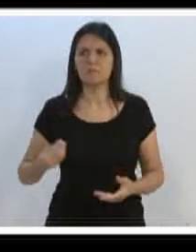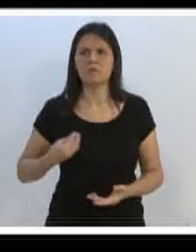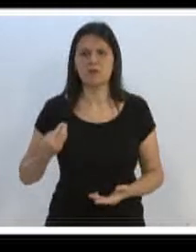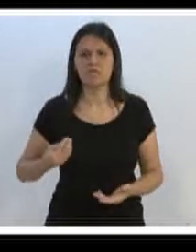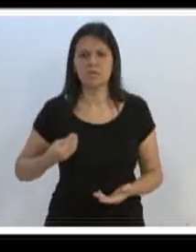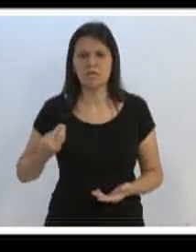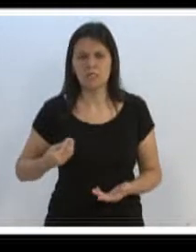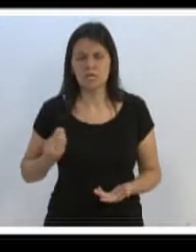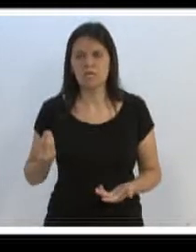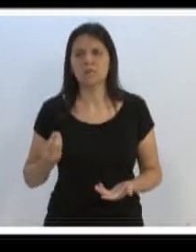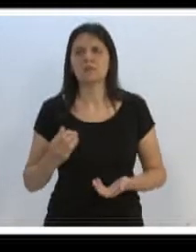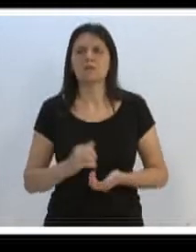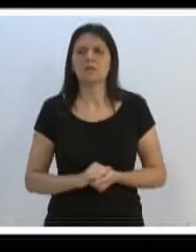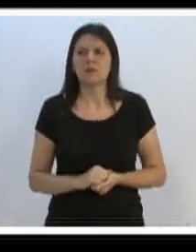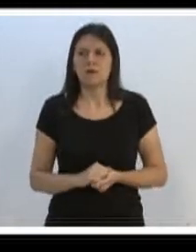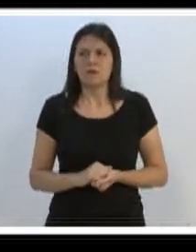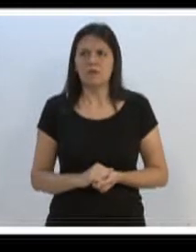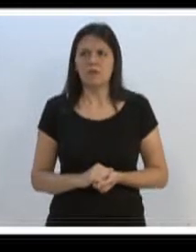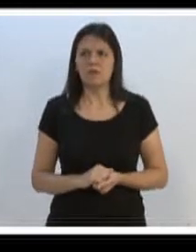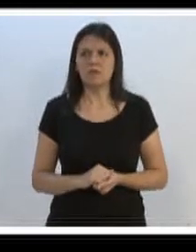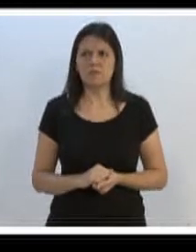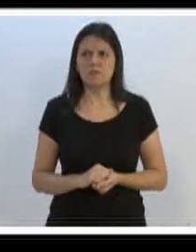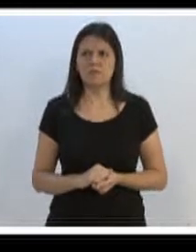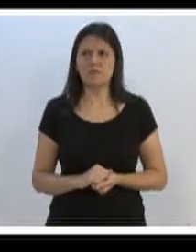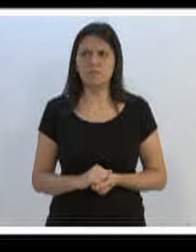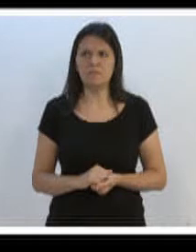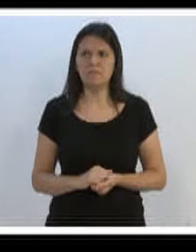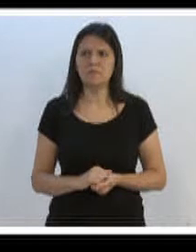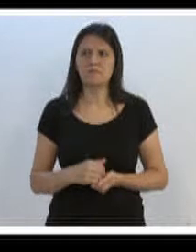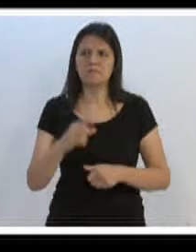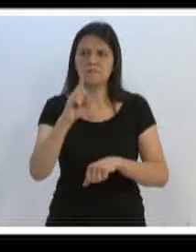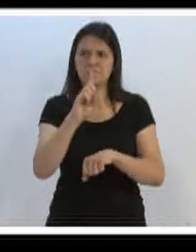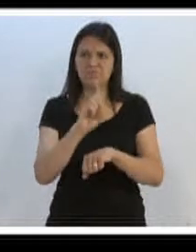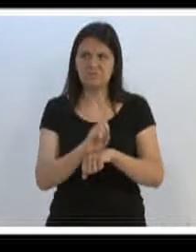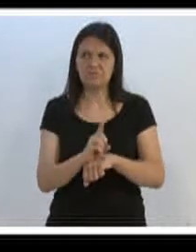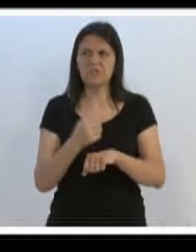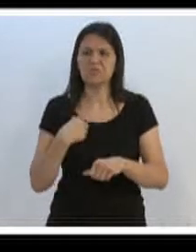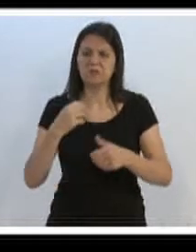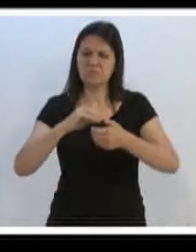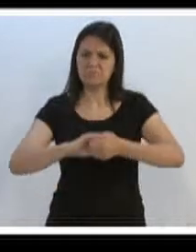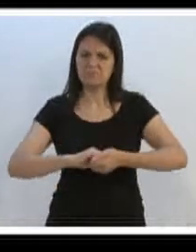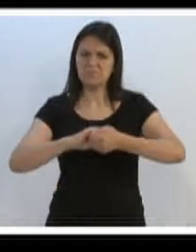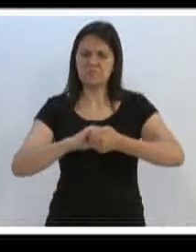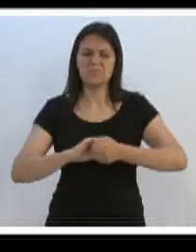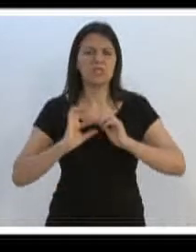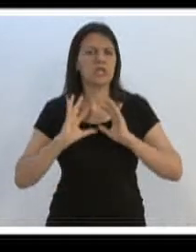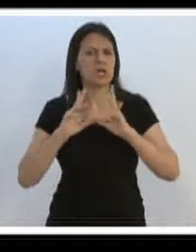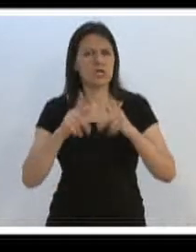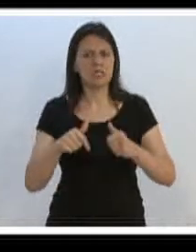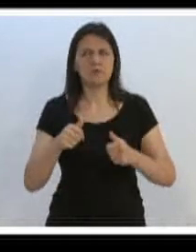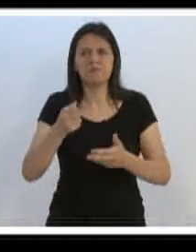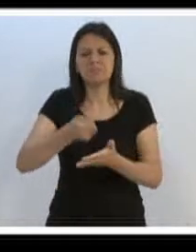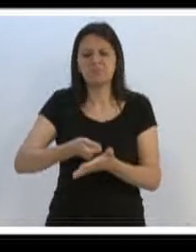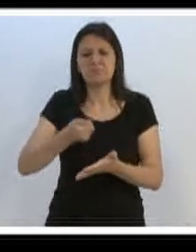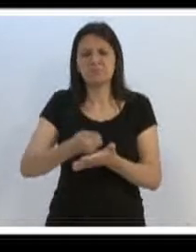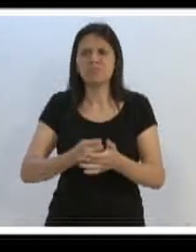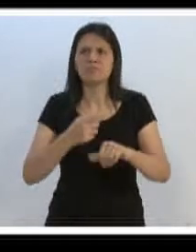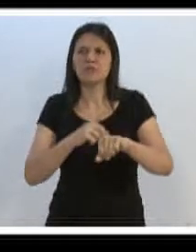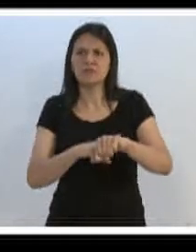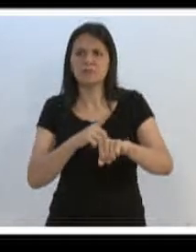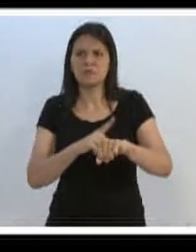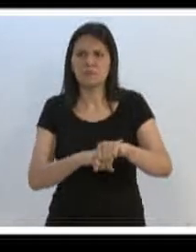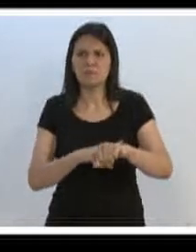A atual diretoria, os nossos cumprimentos a todos aqueles que se empenharam para que este momento